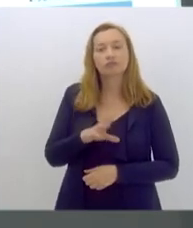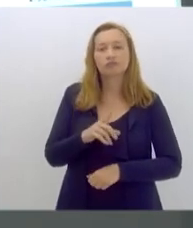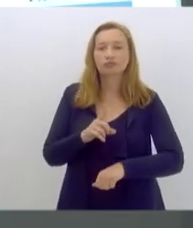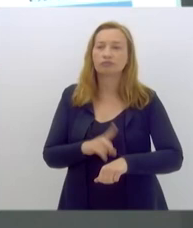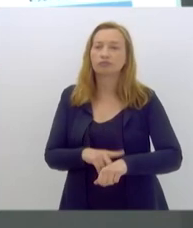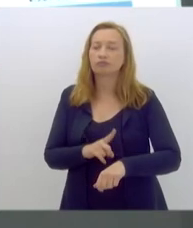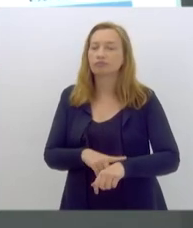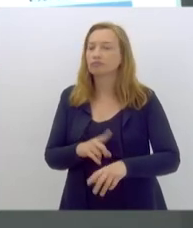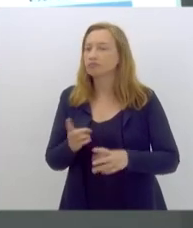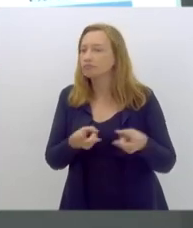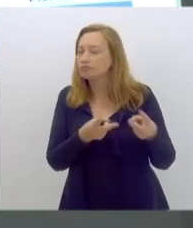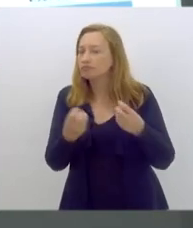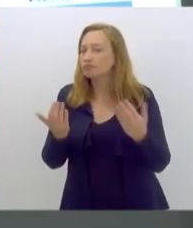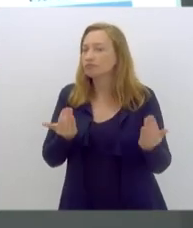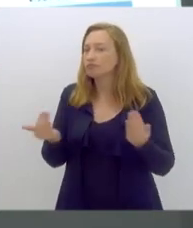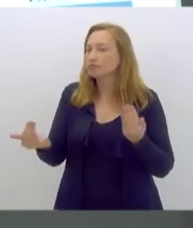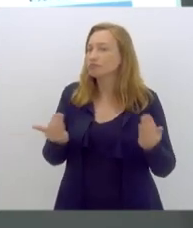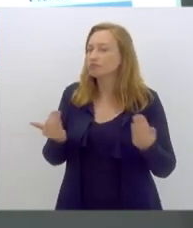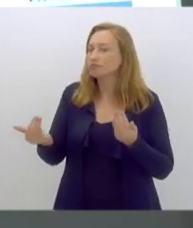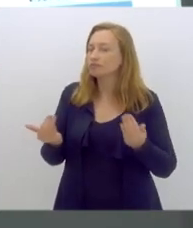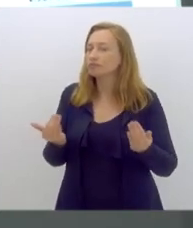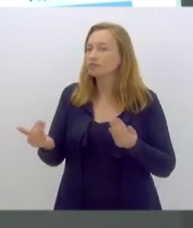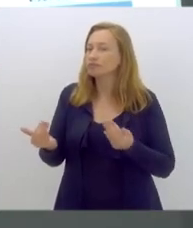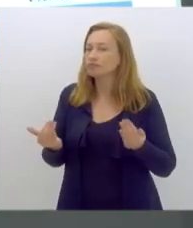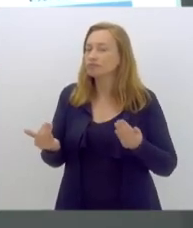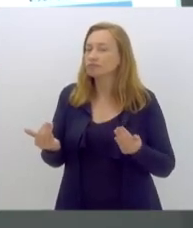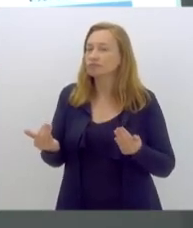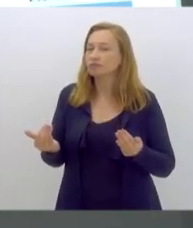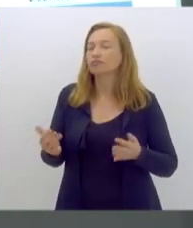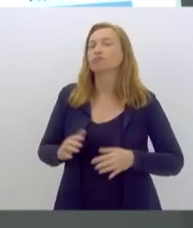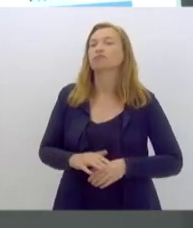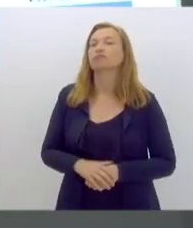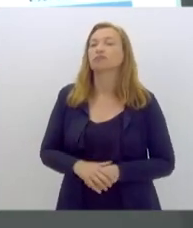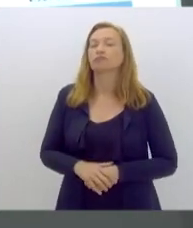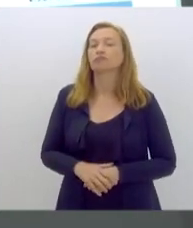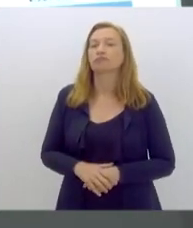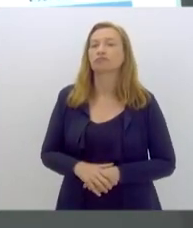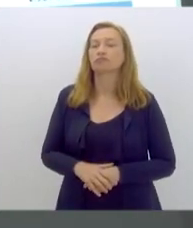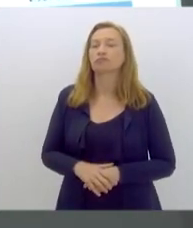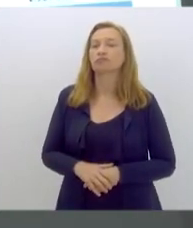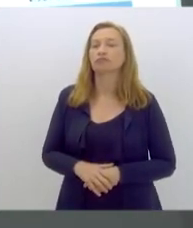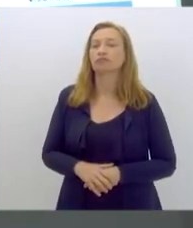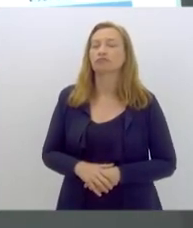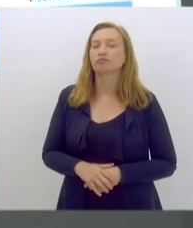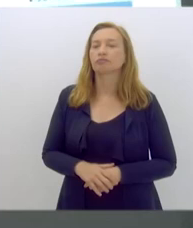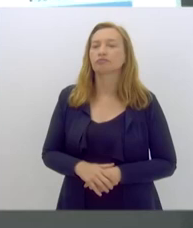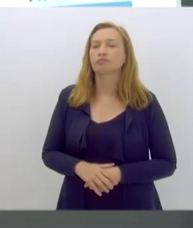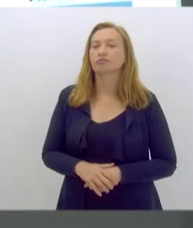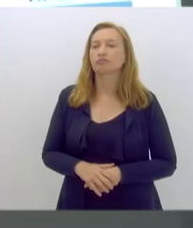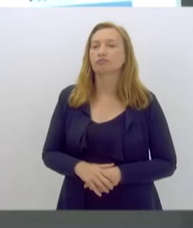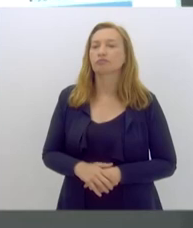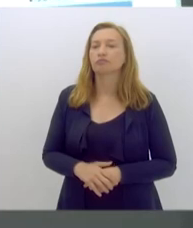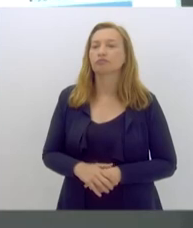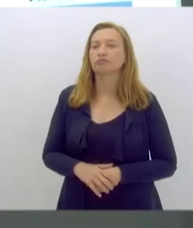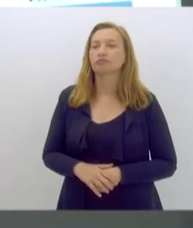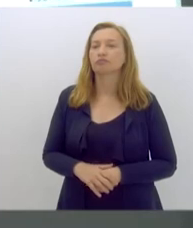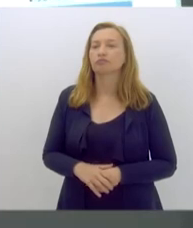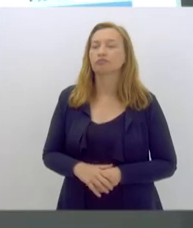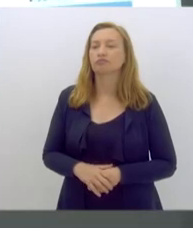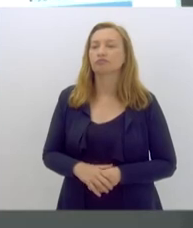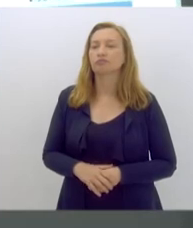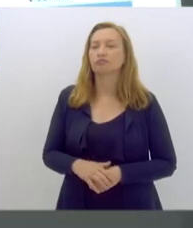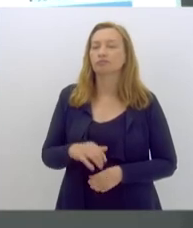nós estamos fazendo uma comparação com a reestimativa quando a gente faz uma previsão com o